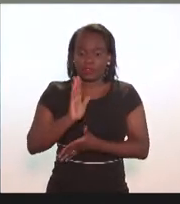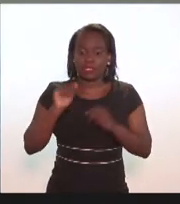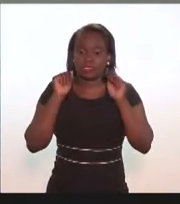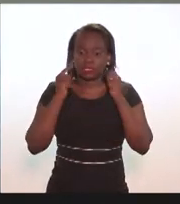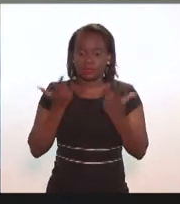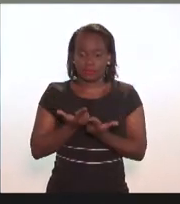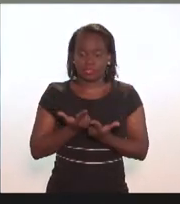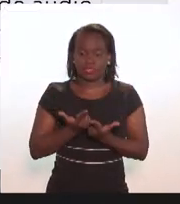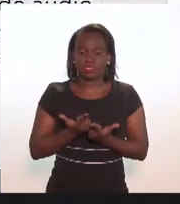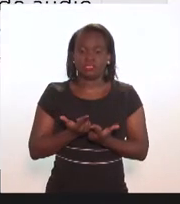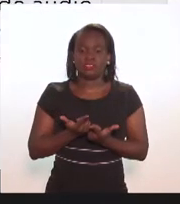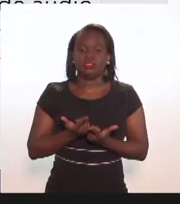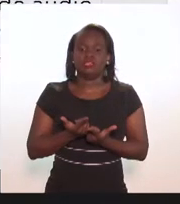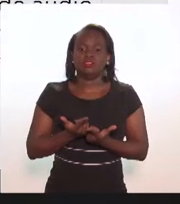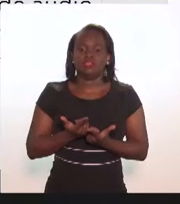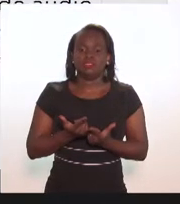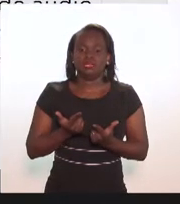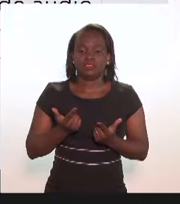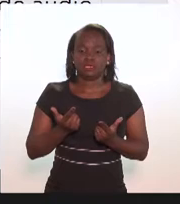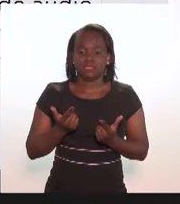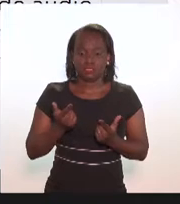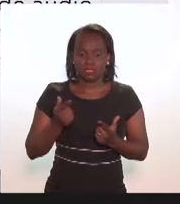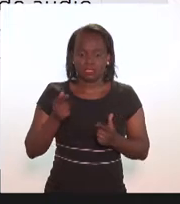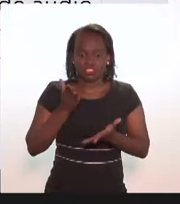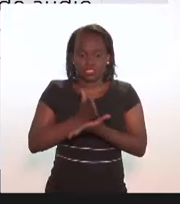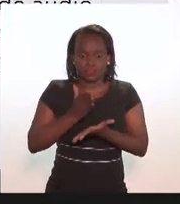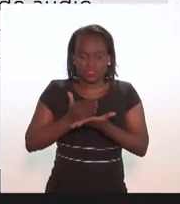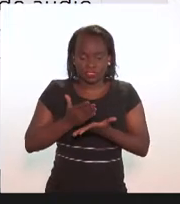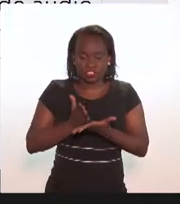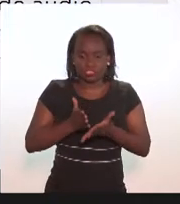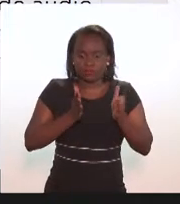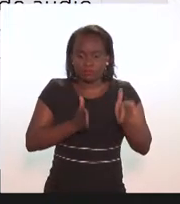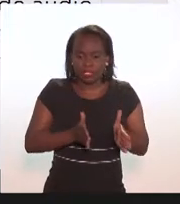Assembleia que divide em faixas. O